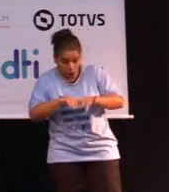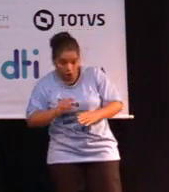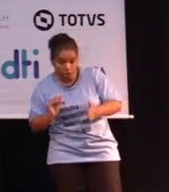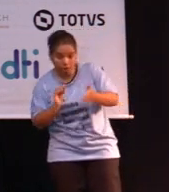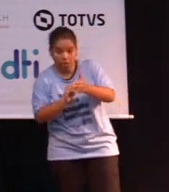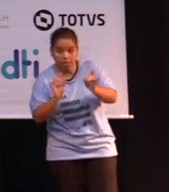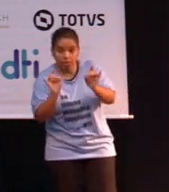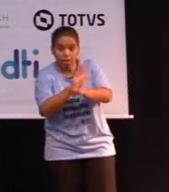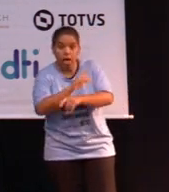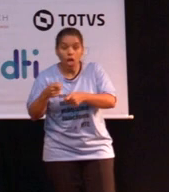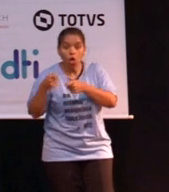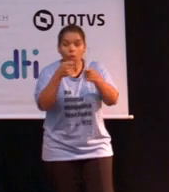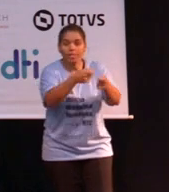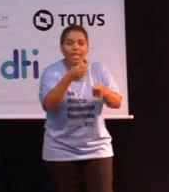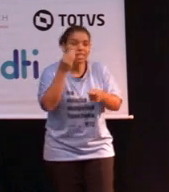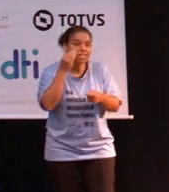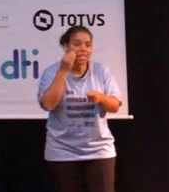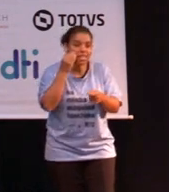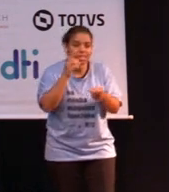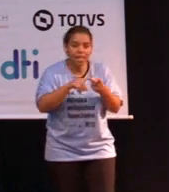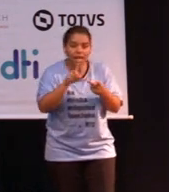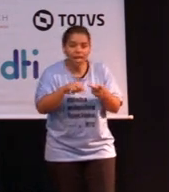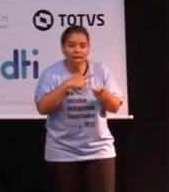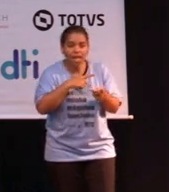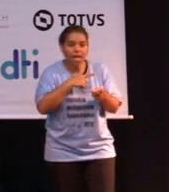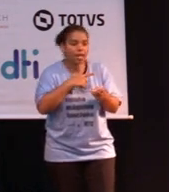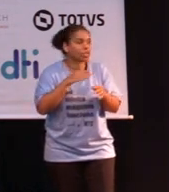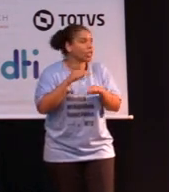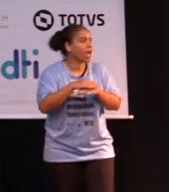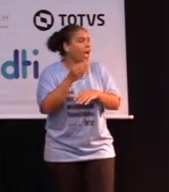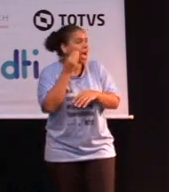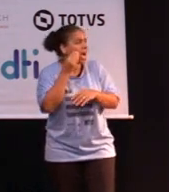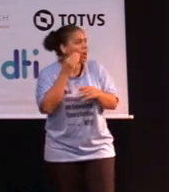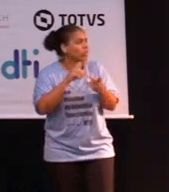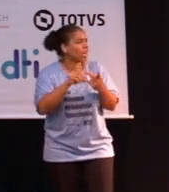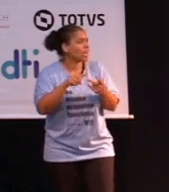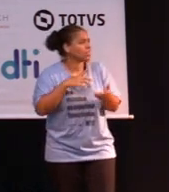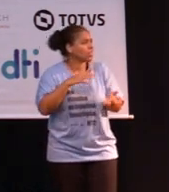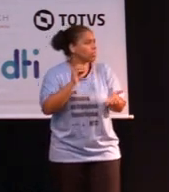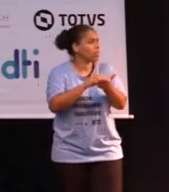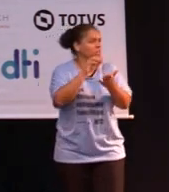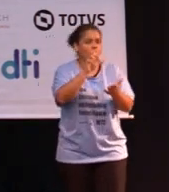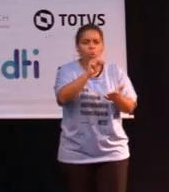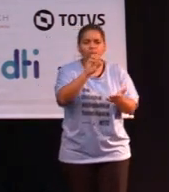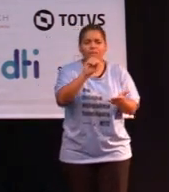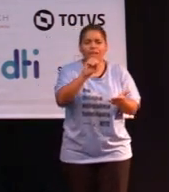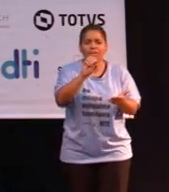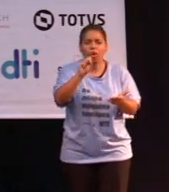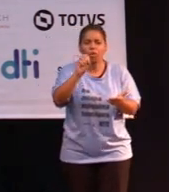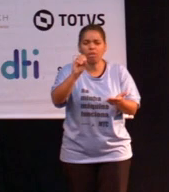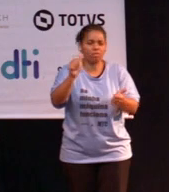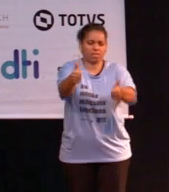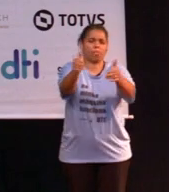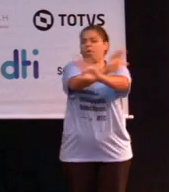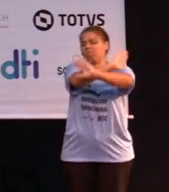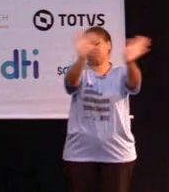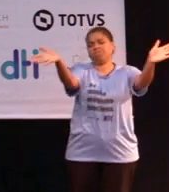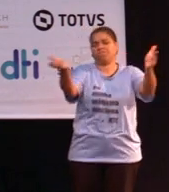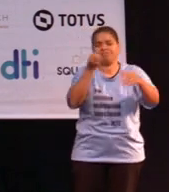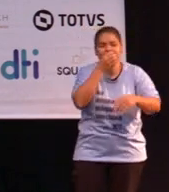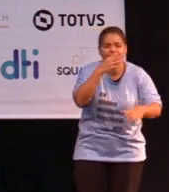e esse teste mandar novamente a opinião do pcp na porta lá é um de vós 8080 aqui em lisboa eu